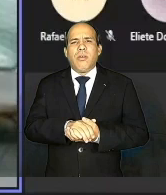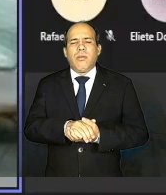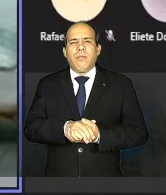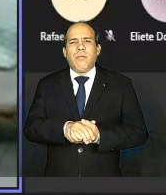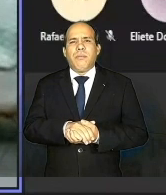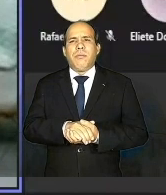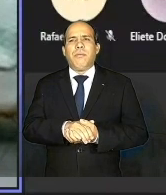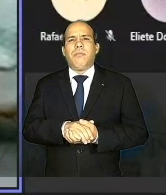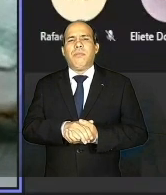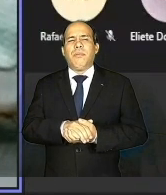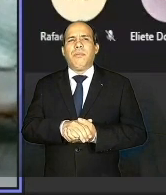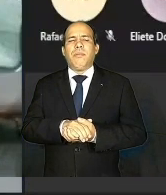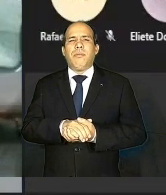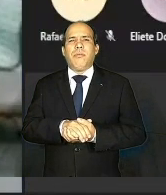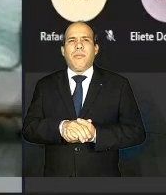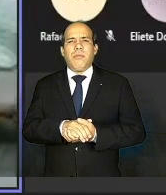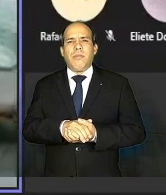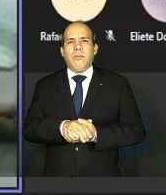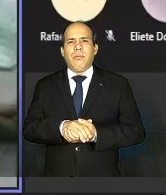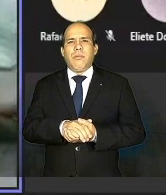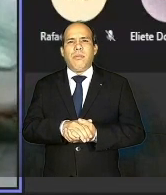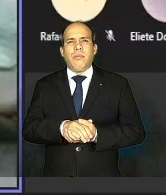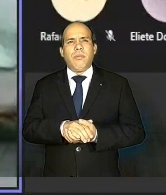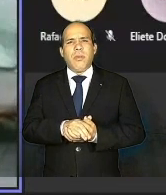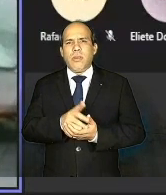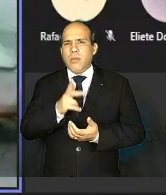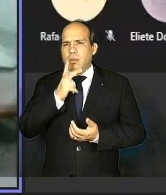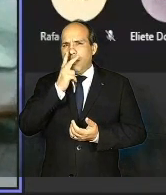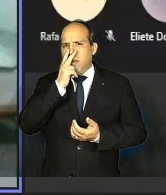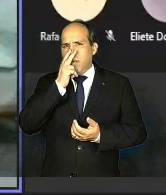A esposa é a...